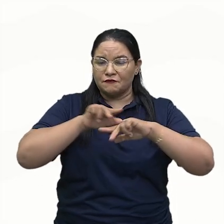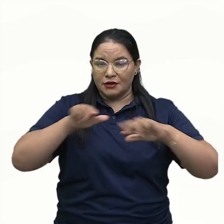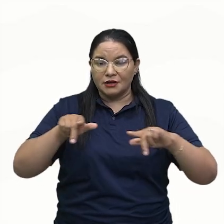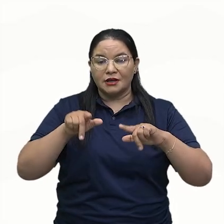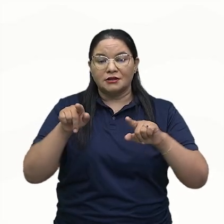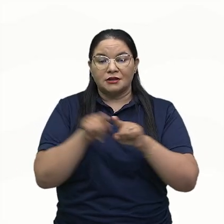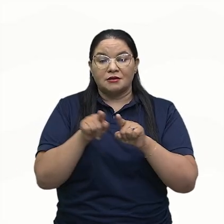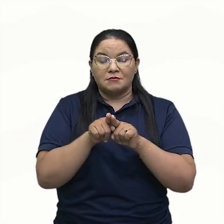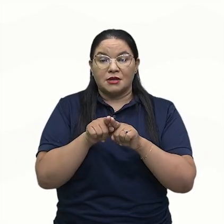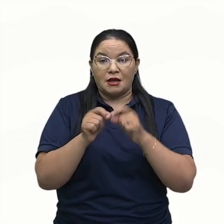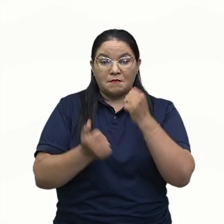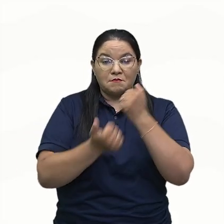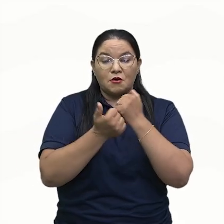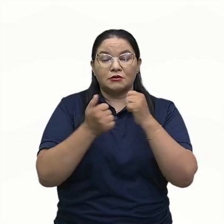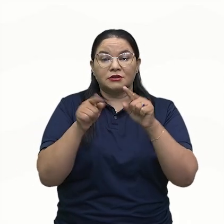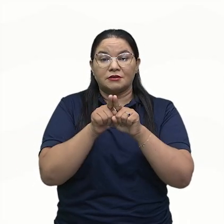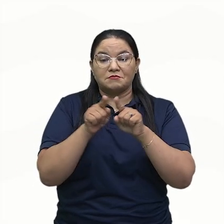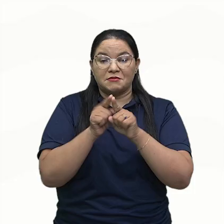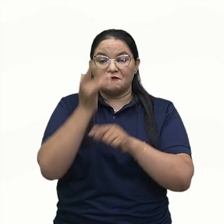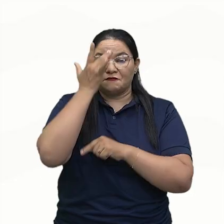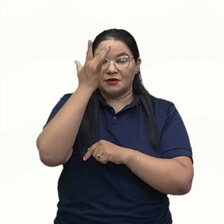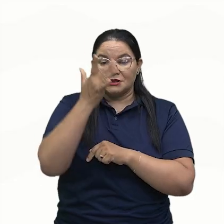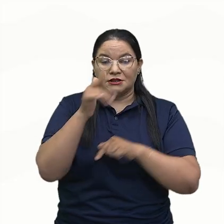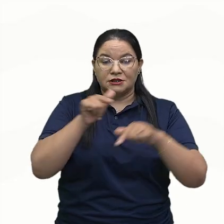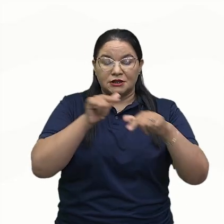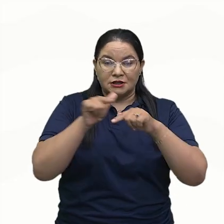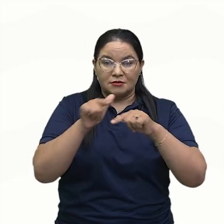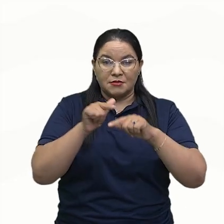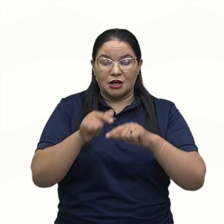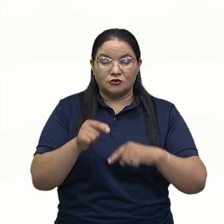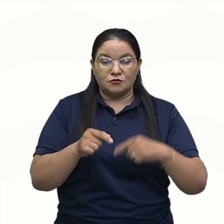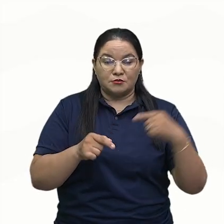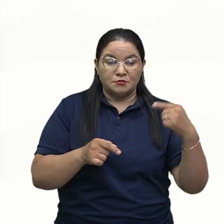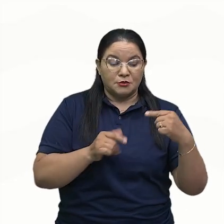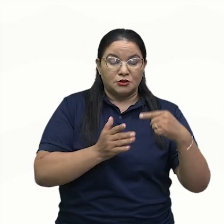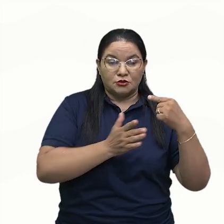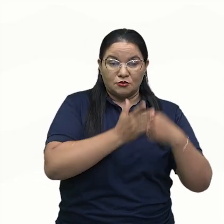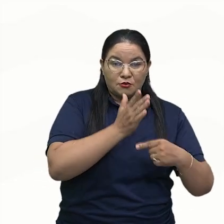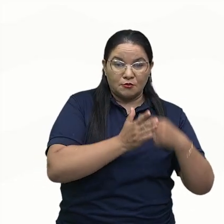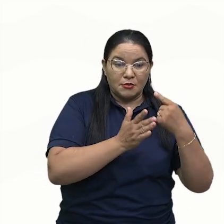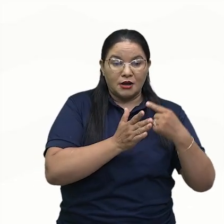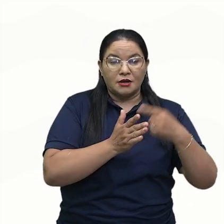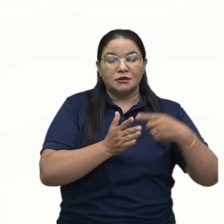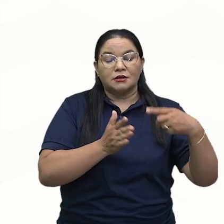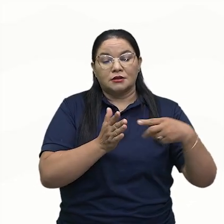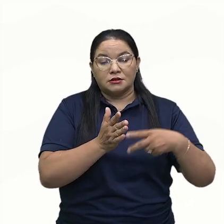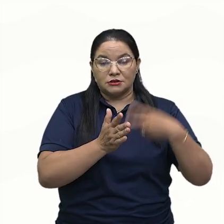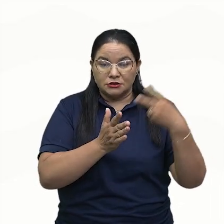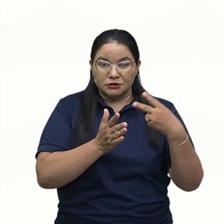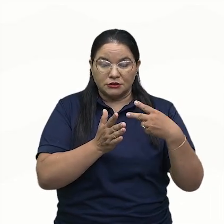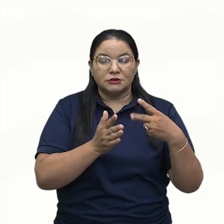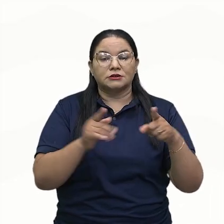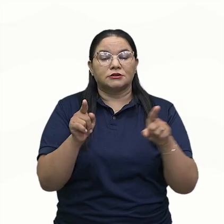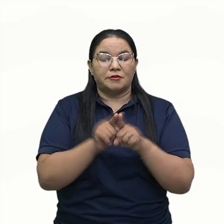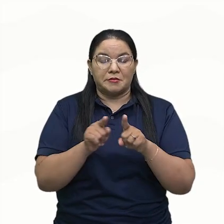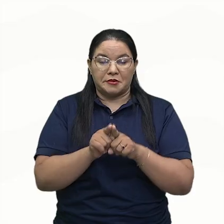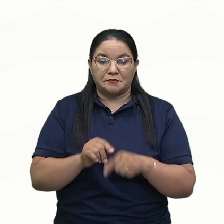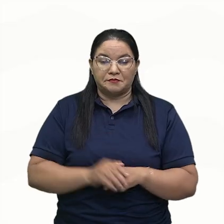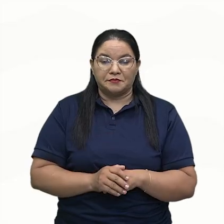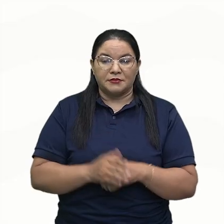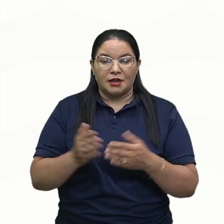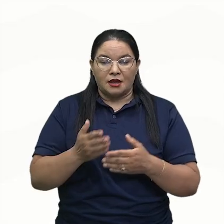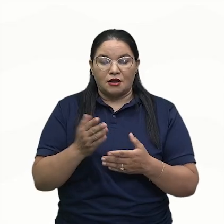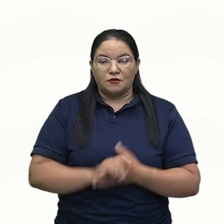facilita as atividades desenvolvidas no setor primário e no setor secundário. Chegamos agora